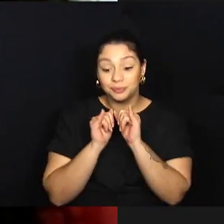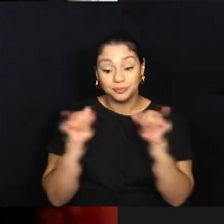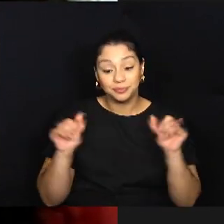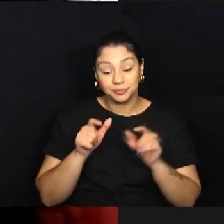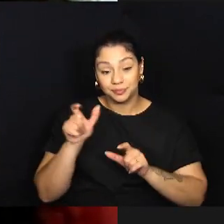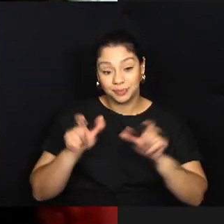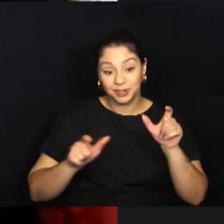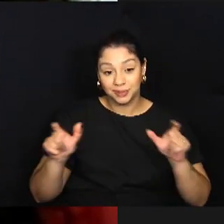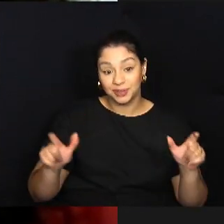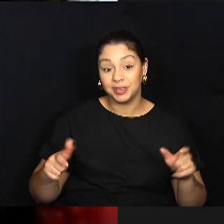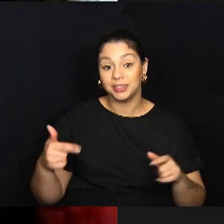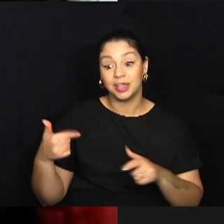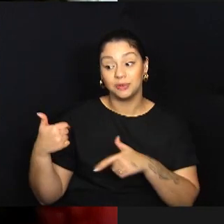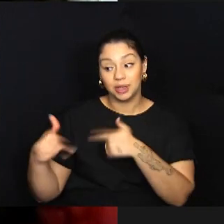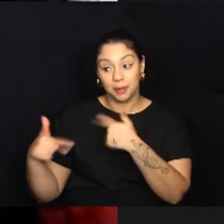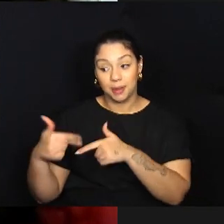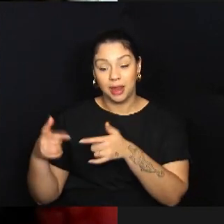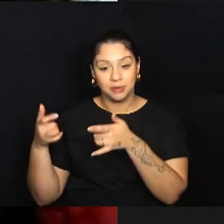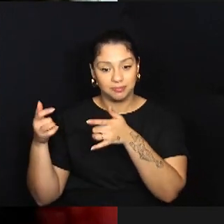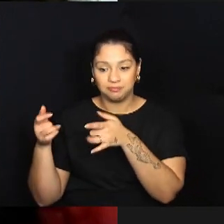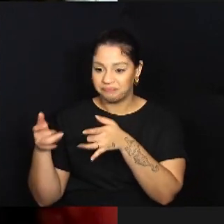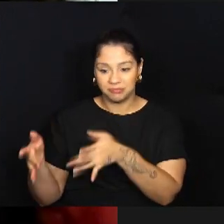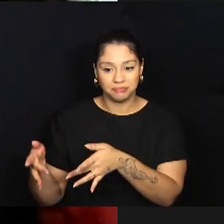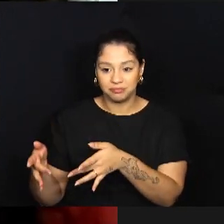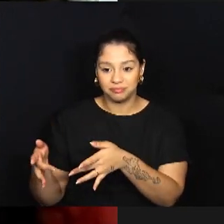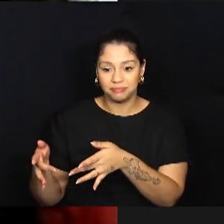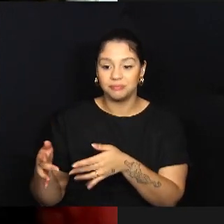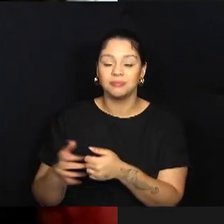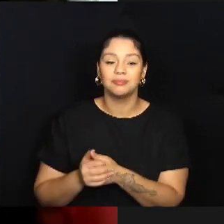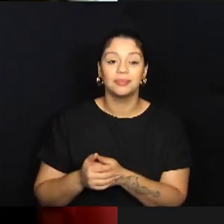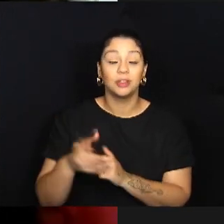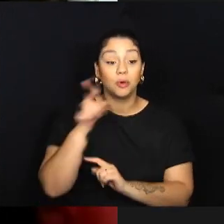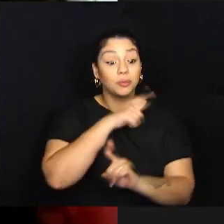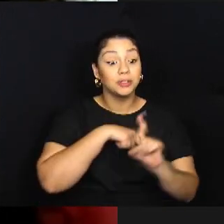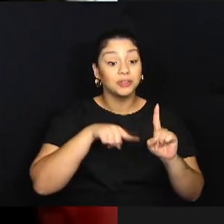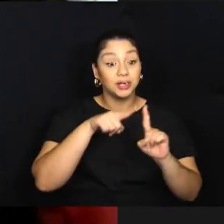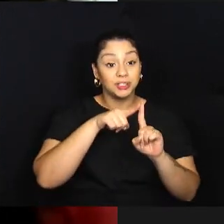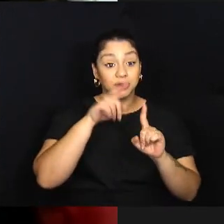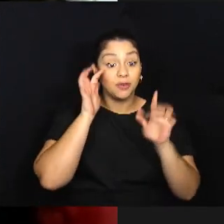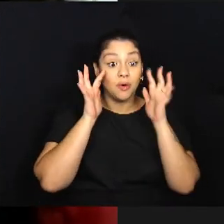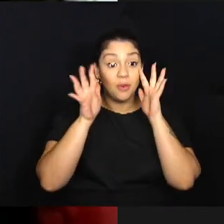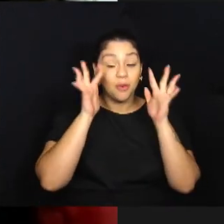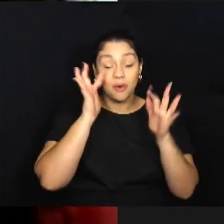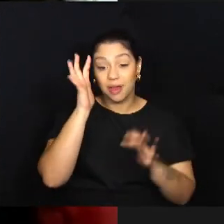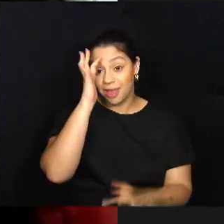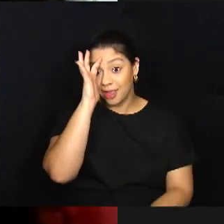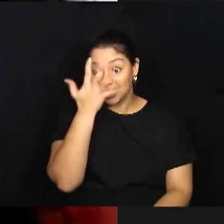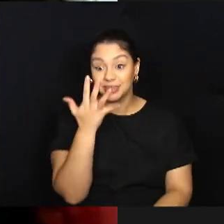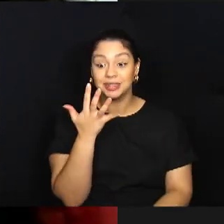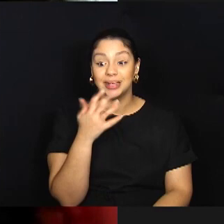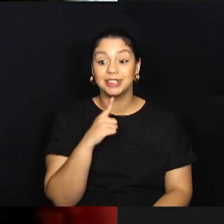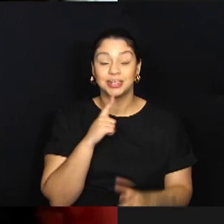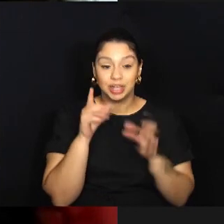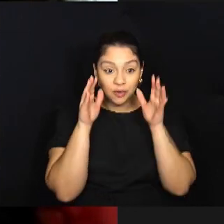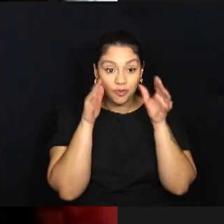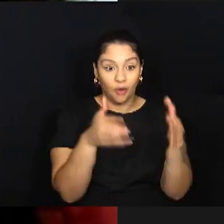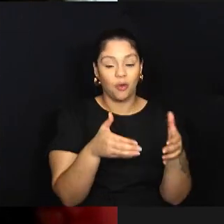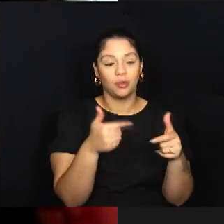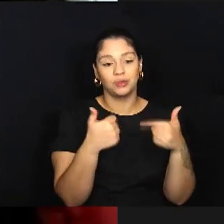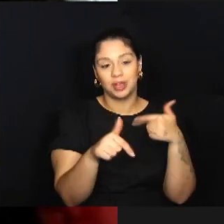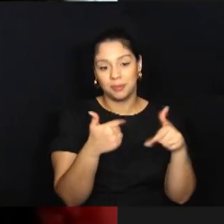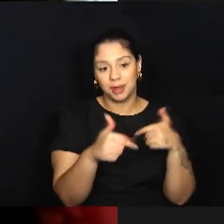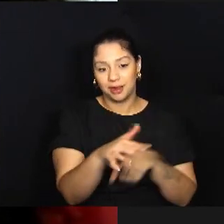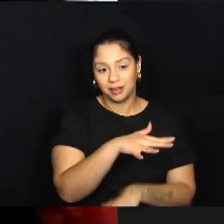deixar o trabalho, né, para realizar esse tipo de atividade, de me voltar a trabalhar